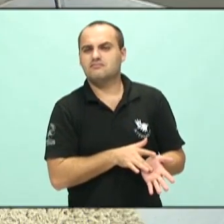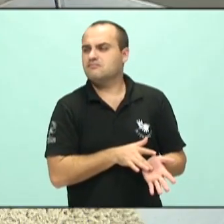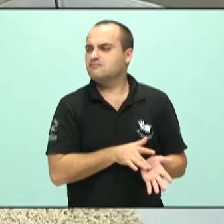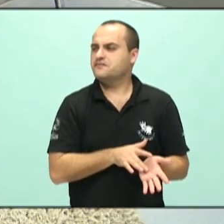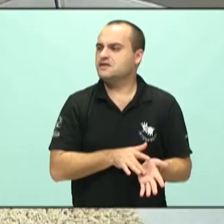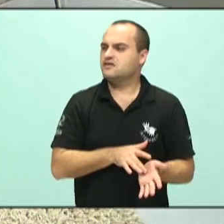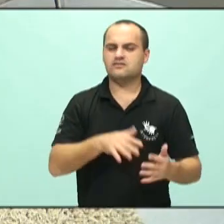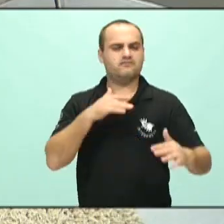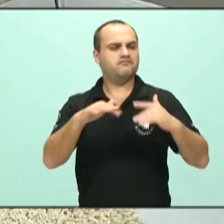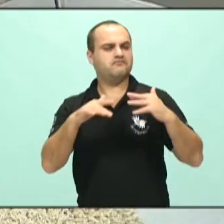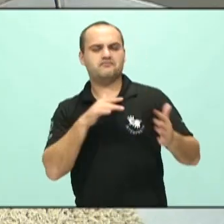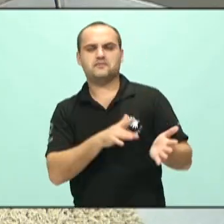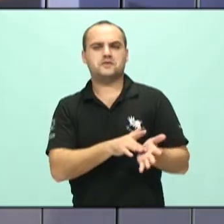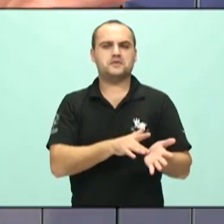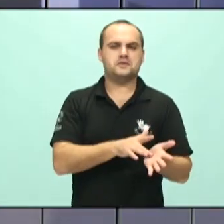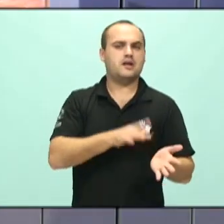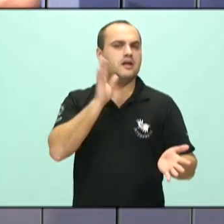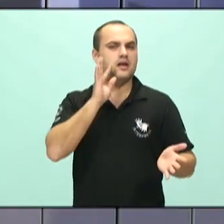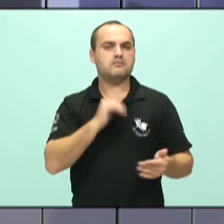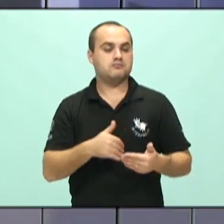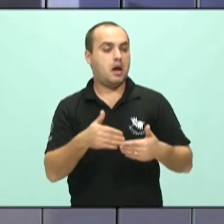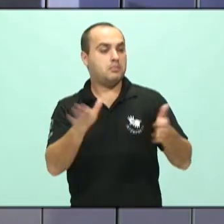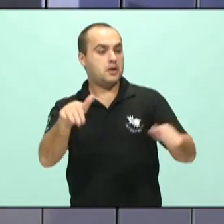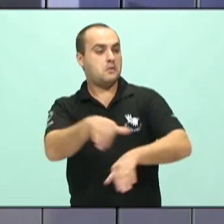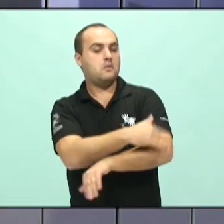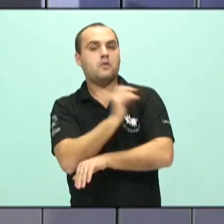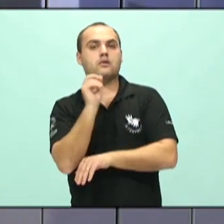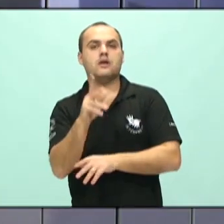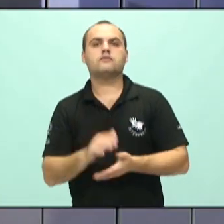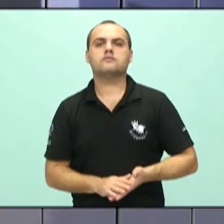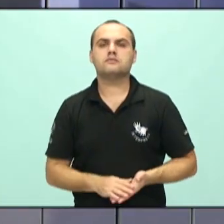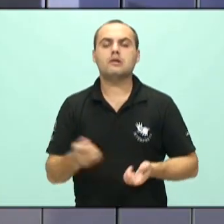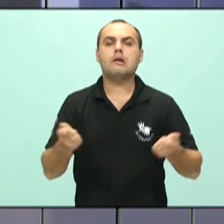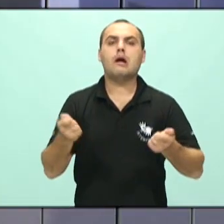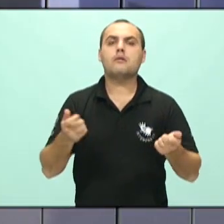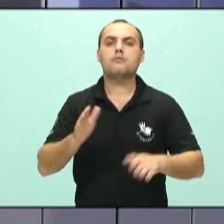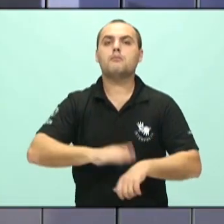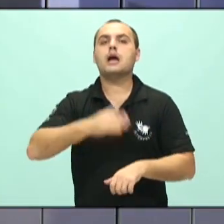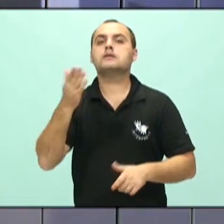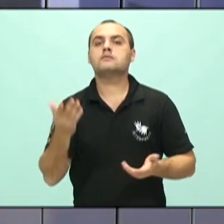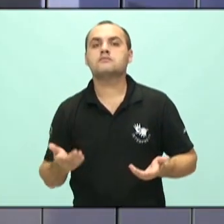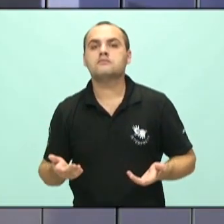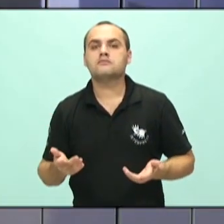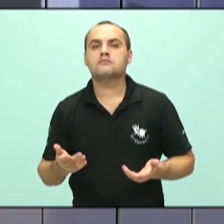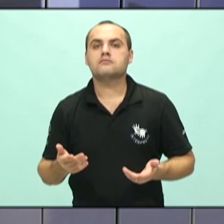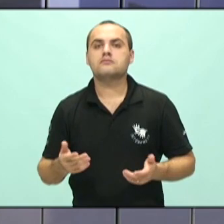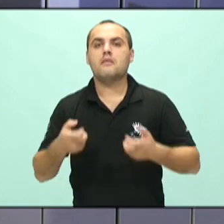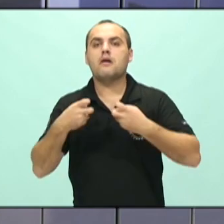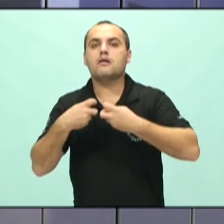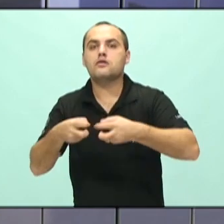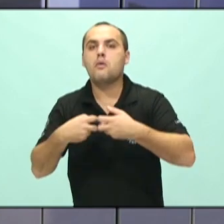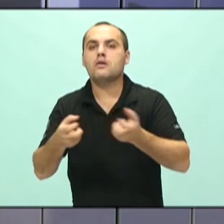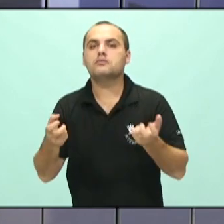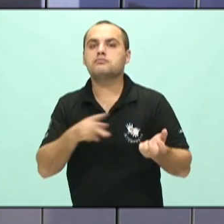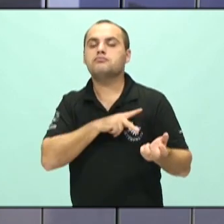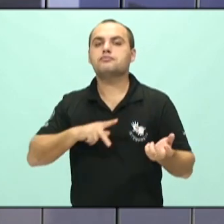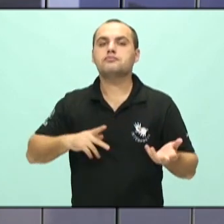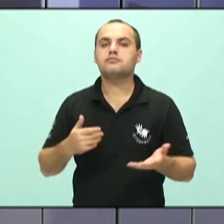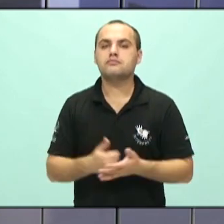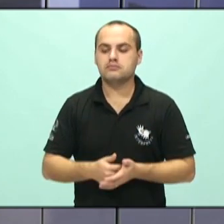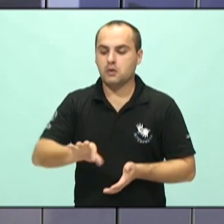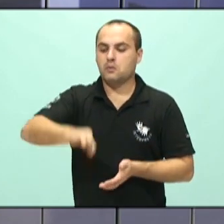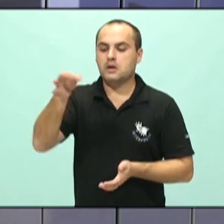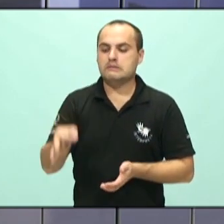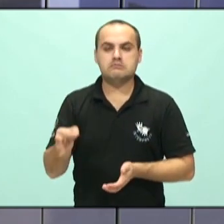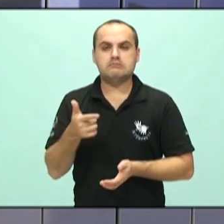mobilidade. Mobilidade, legal, abrir ruas, beleza, mas carro, e aí? E o resto? E o transporte público?